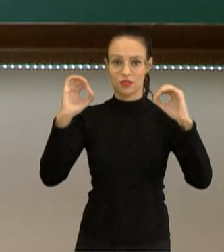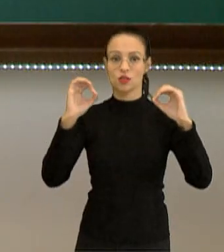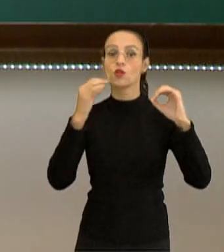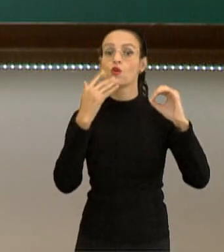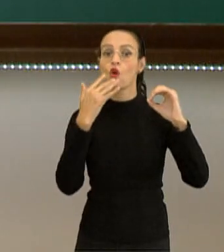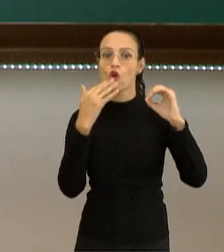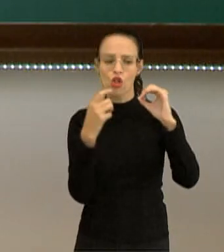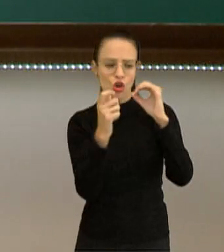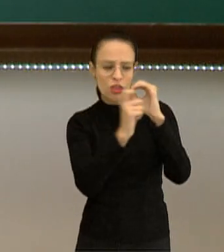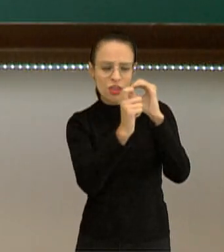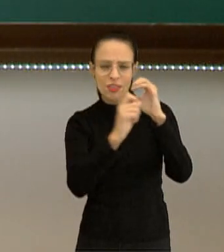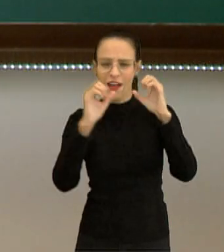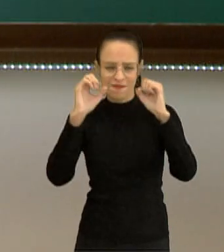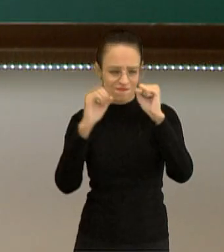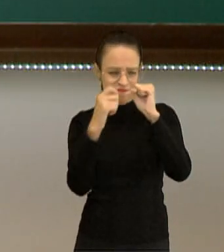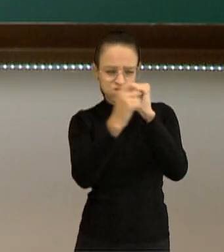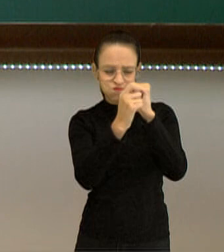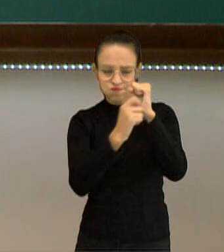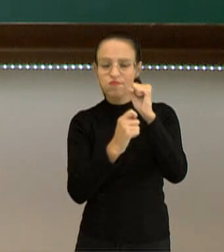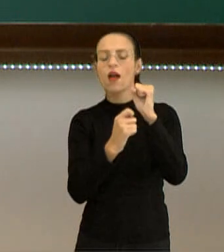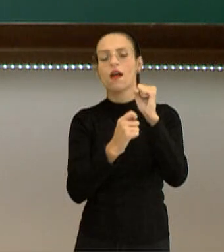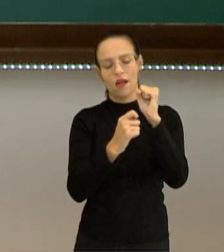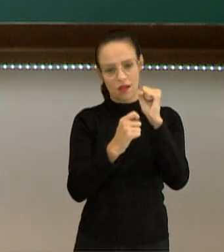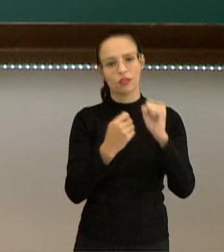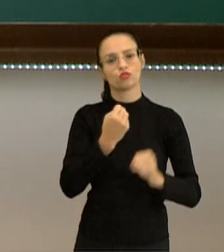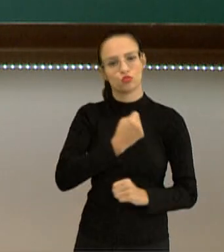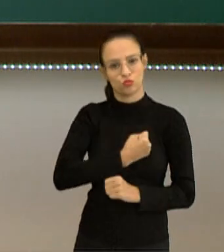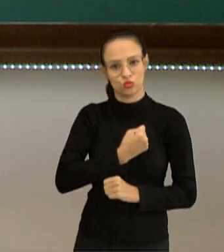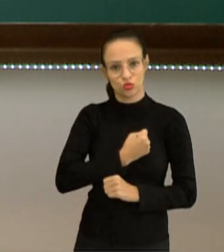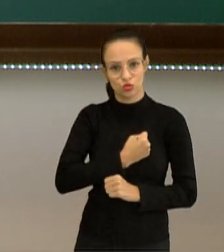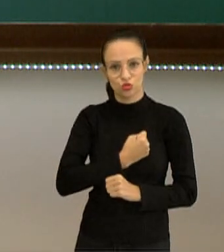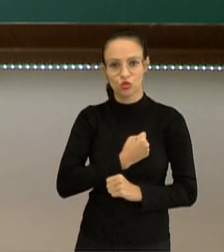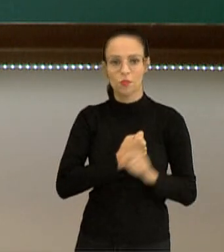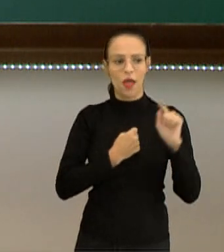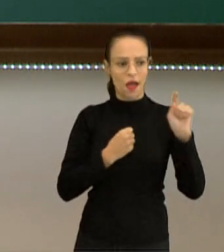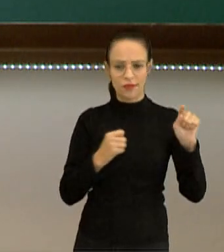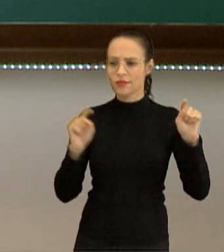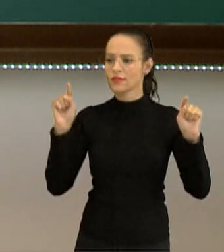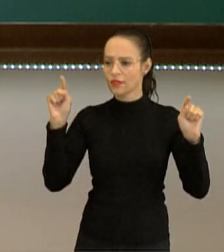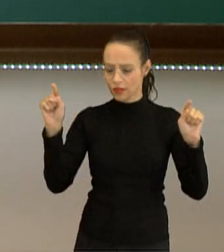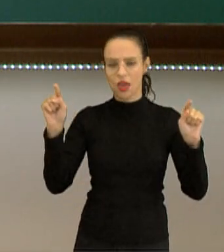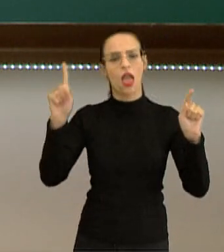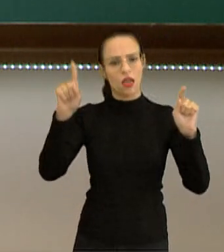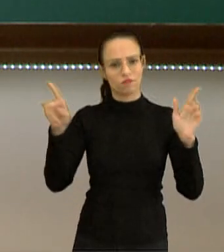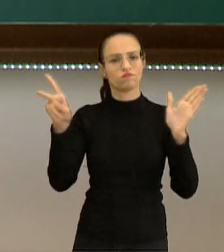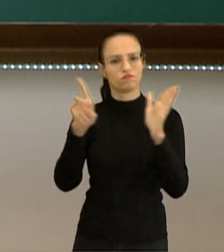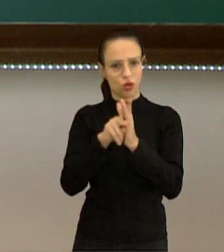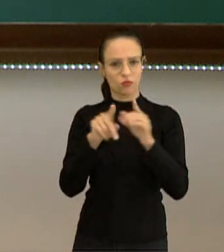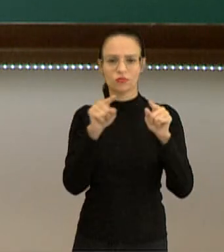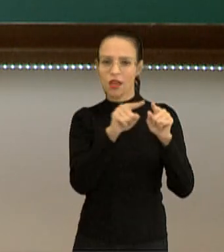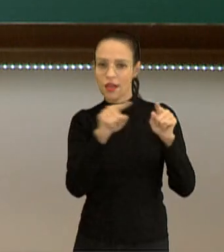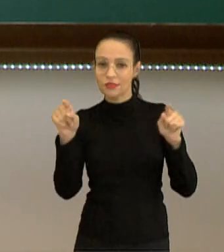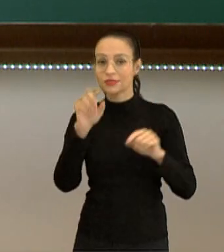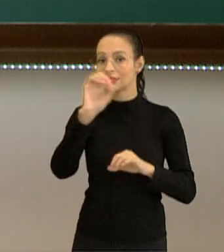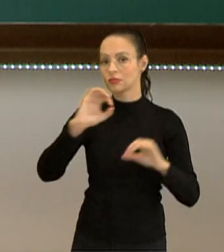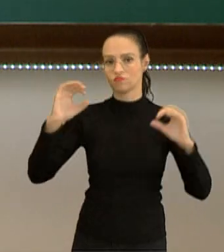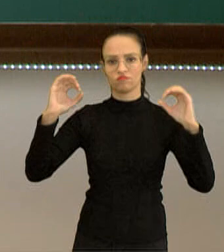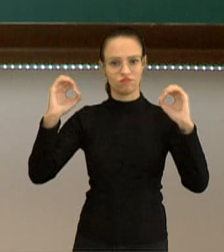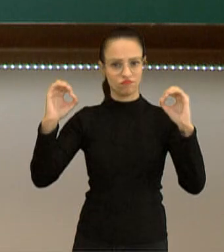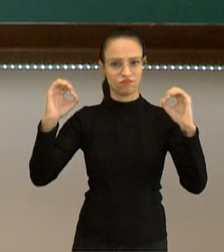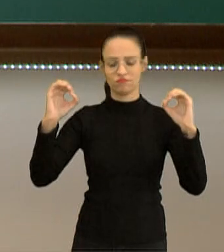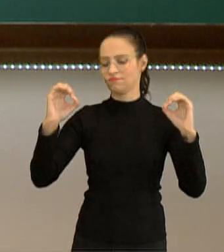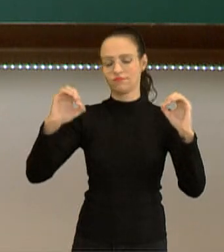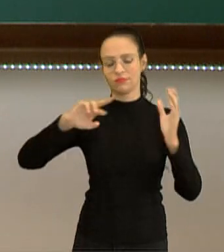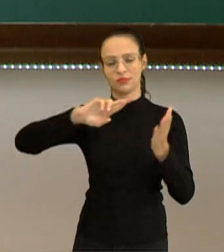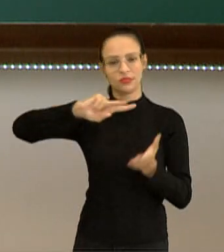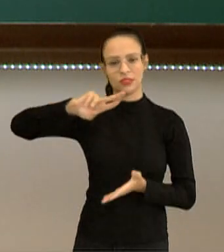coloridinha, tá pintada, professora, então os números que estão na extremidade desse intervalo pertencem. Quando não está,